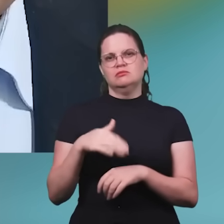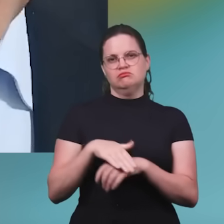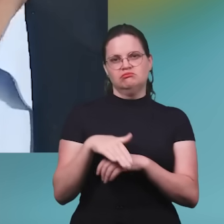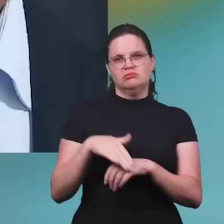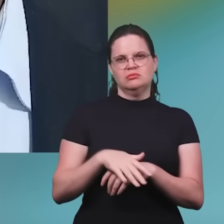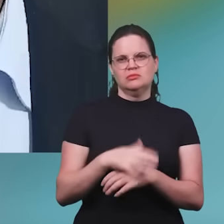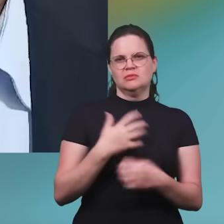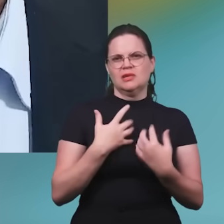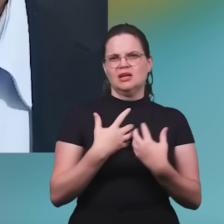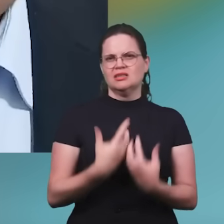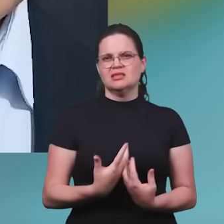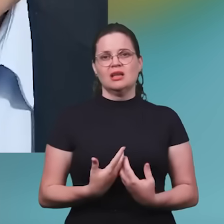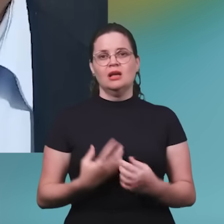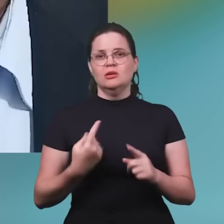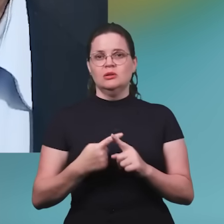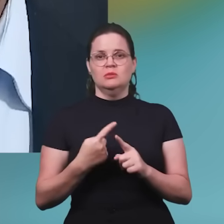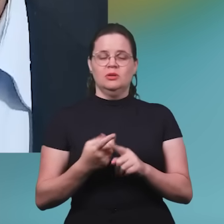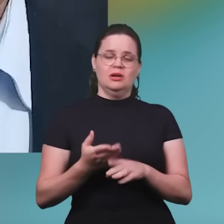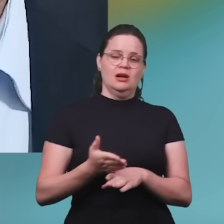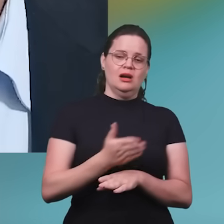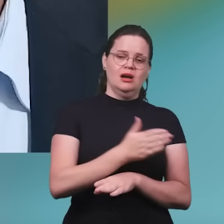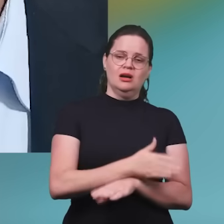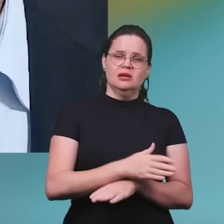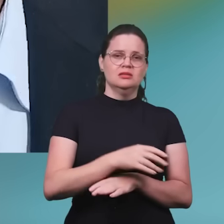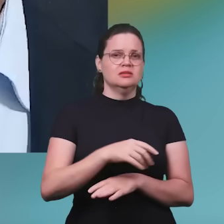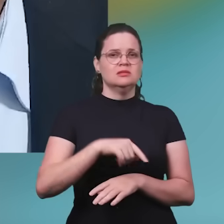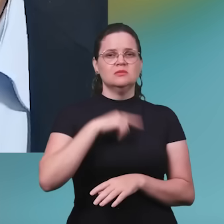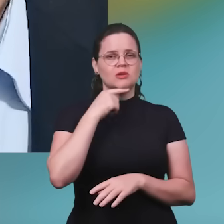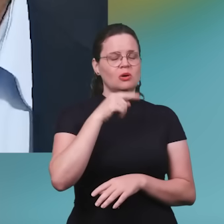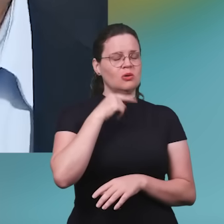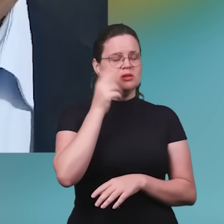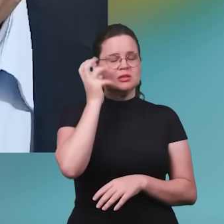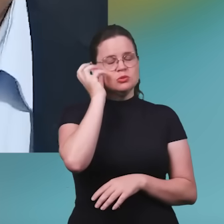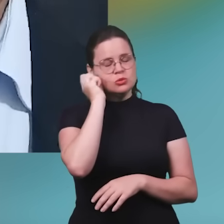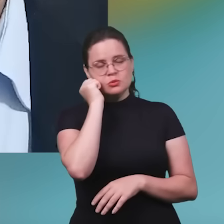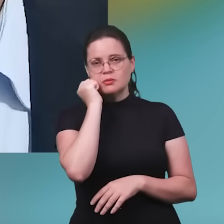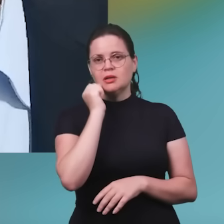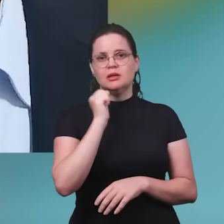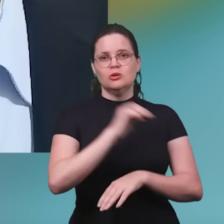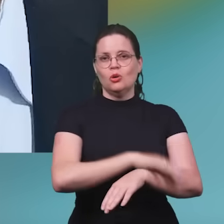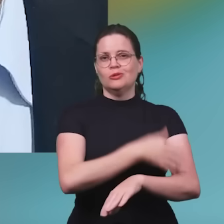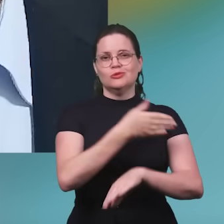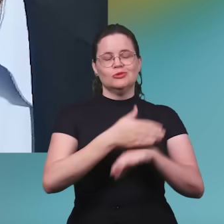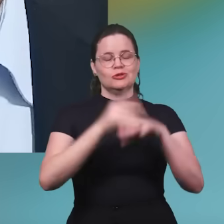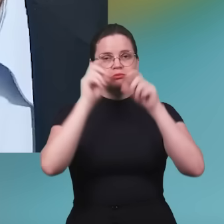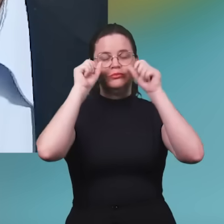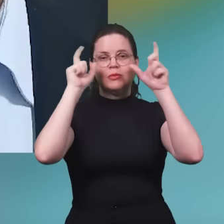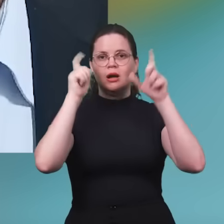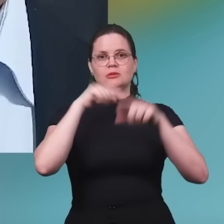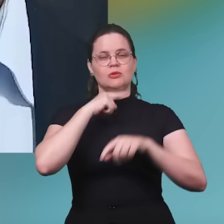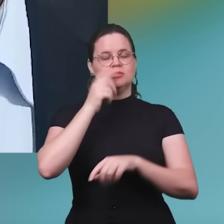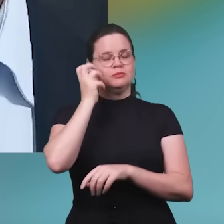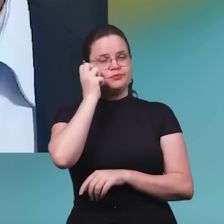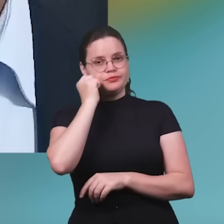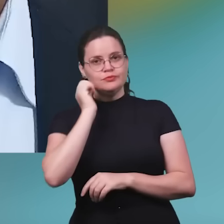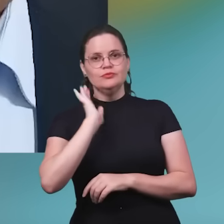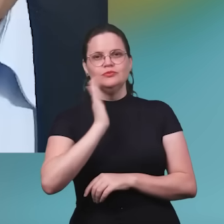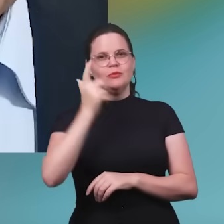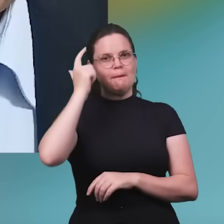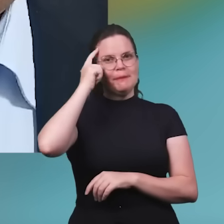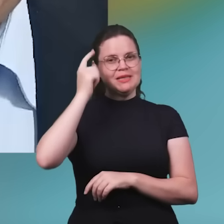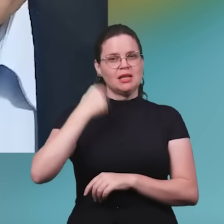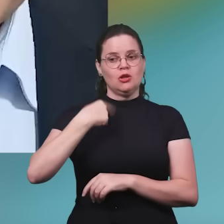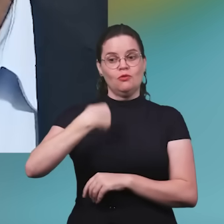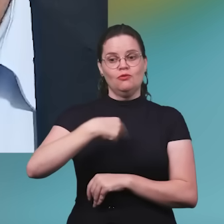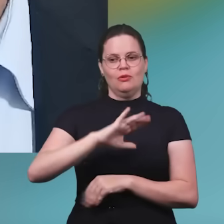muito cansado, ele não tinha dormido na noite anterior, nem durante o dia, nem durante a viagem, e ele já tinha se